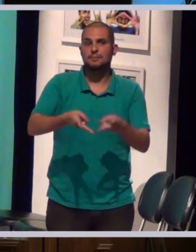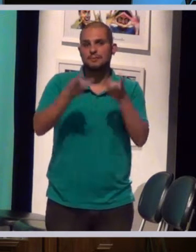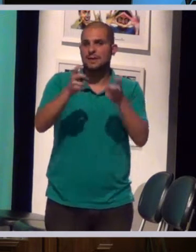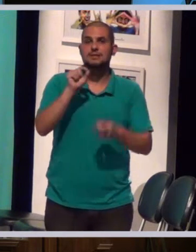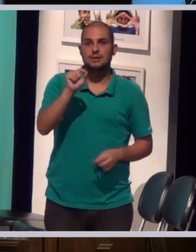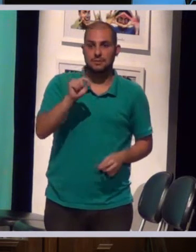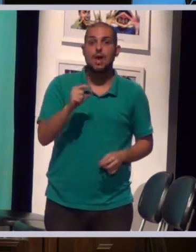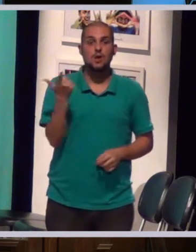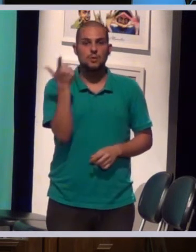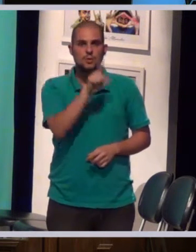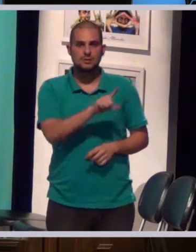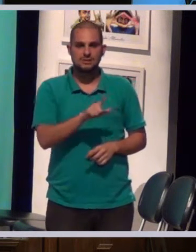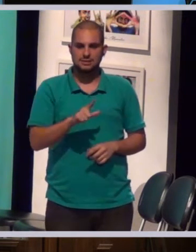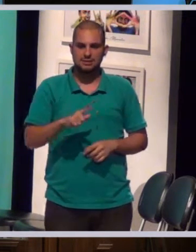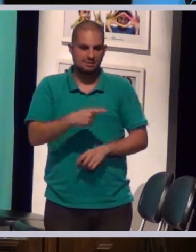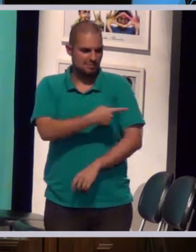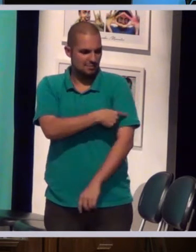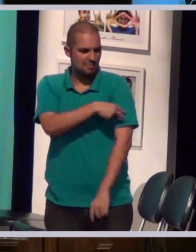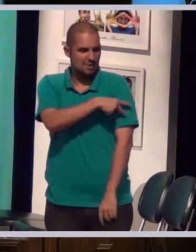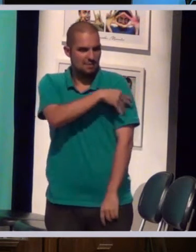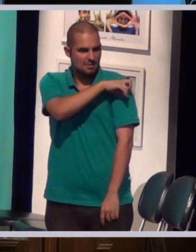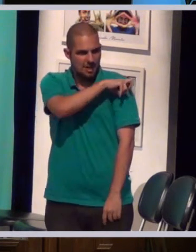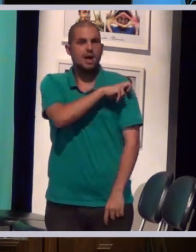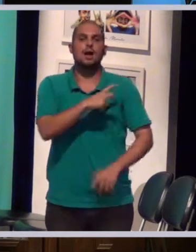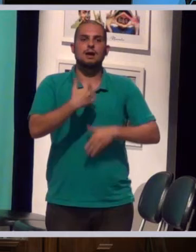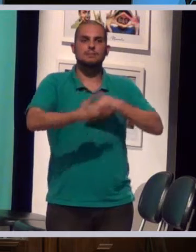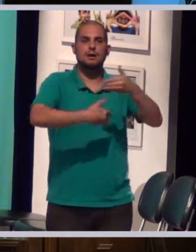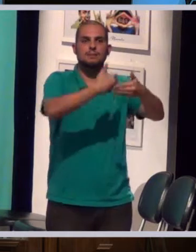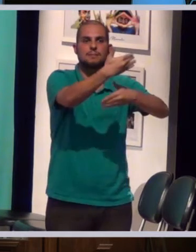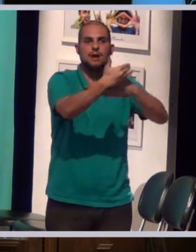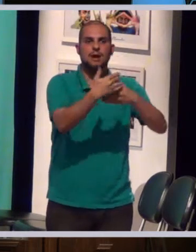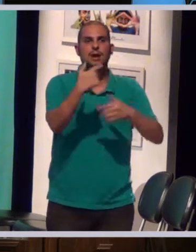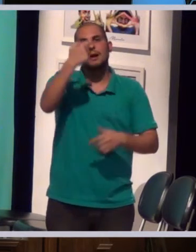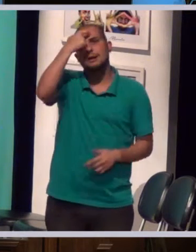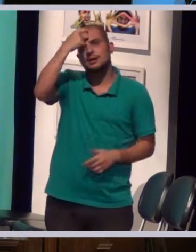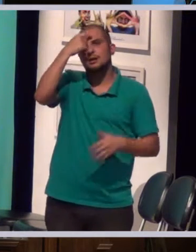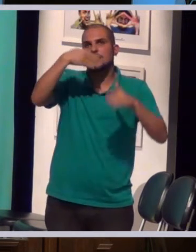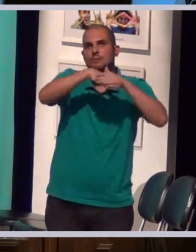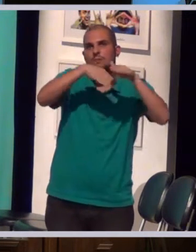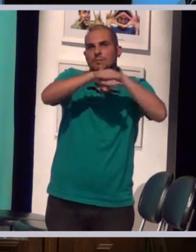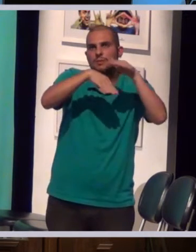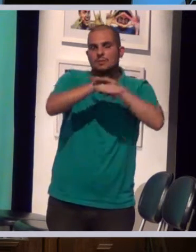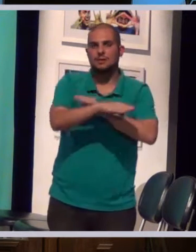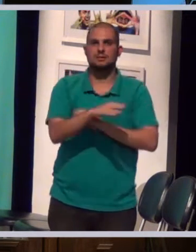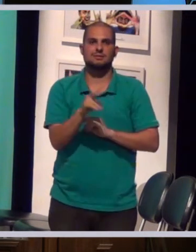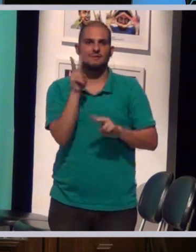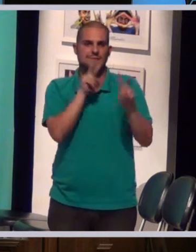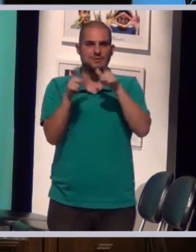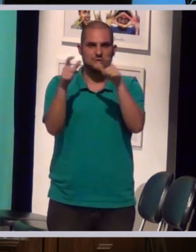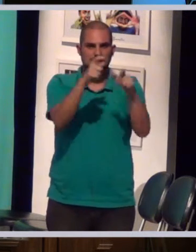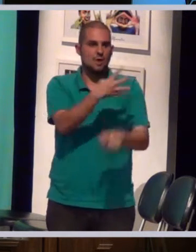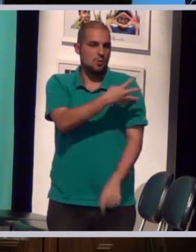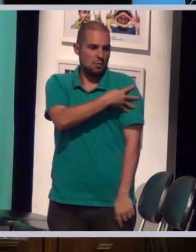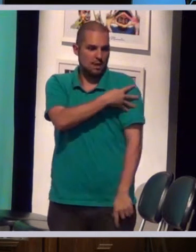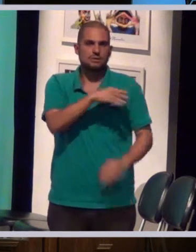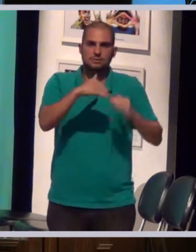elas evoluem em sua habilidade de memória visoespacial a partir do 4º ano.